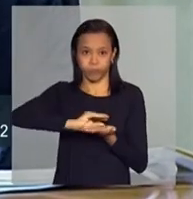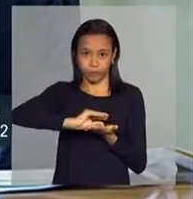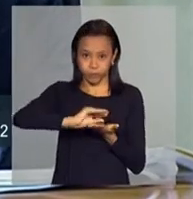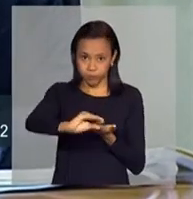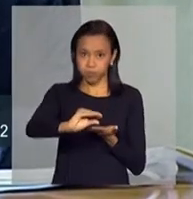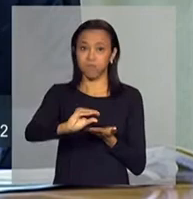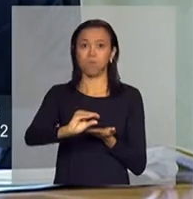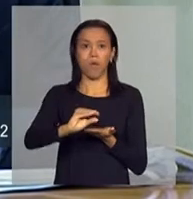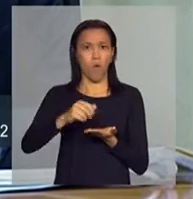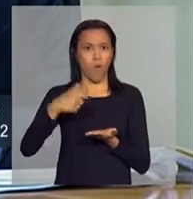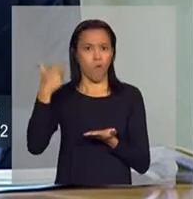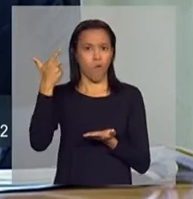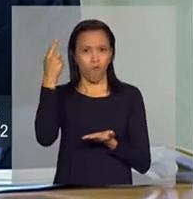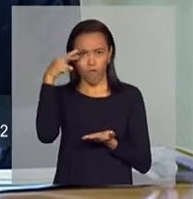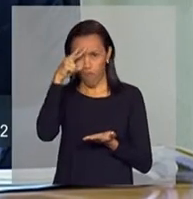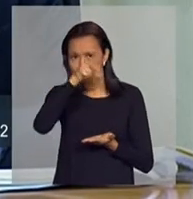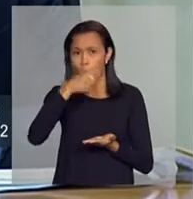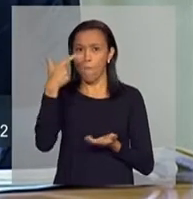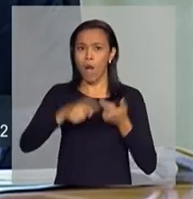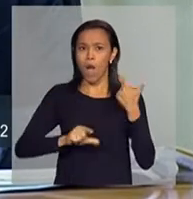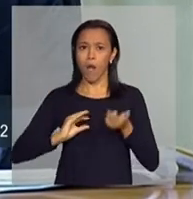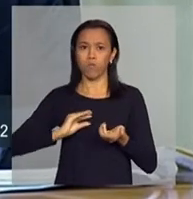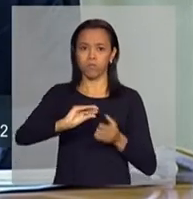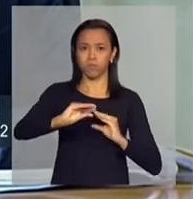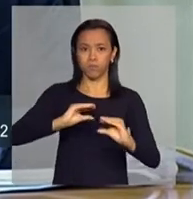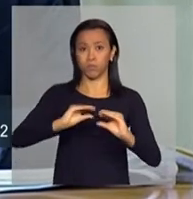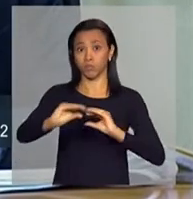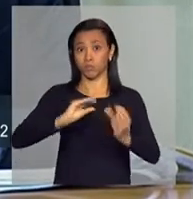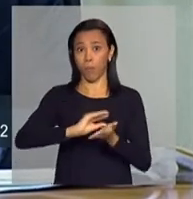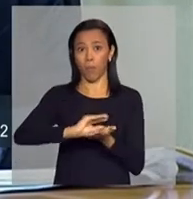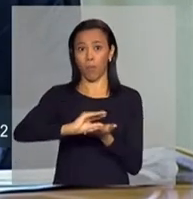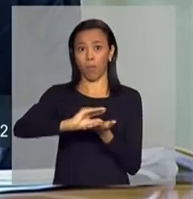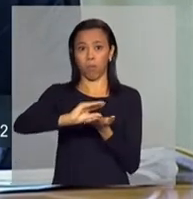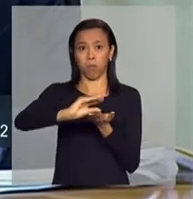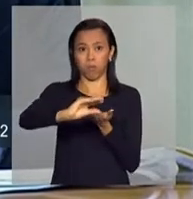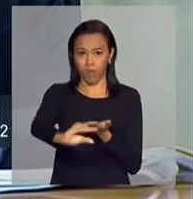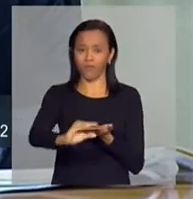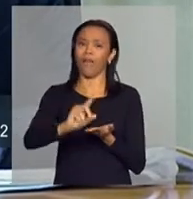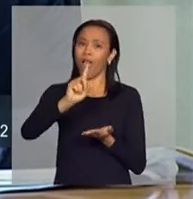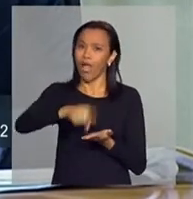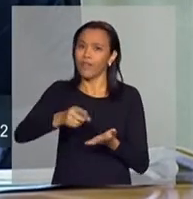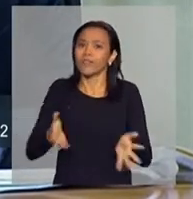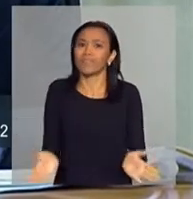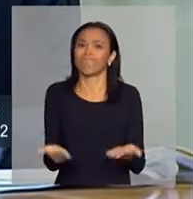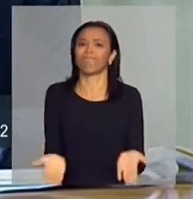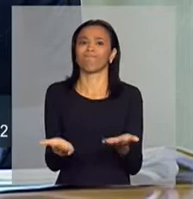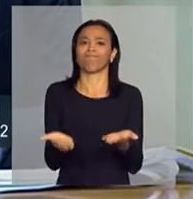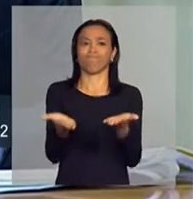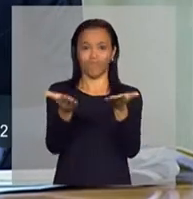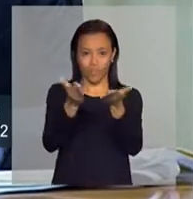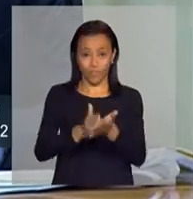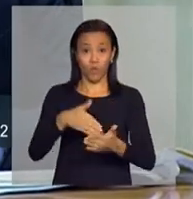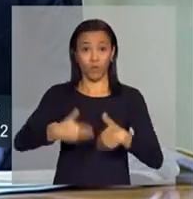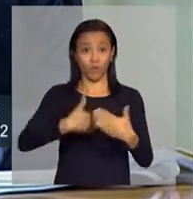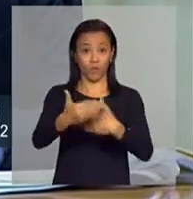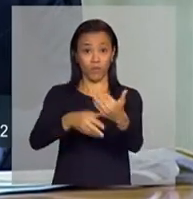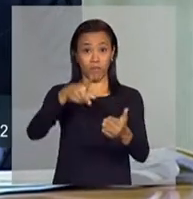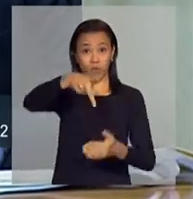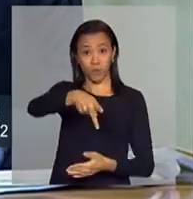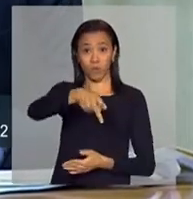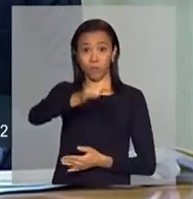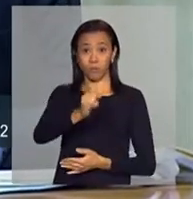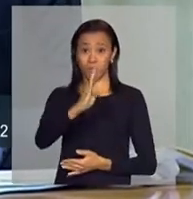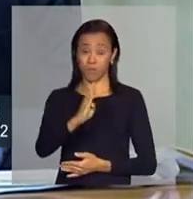um forte crescimento dos investimentos é o que puxou o crescimento do PIB nesse